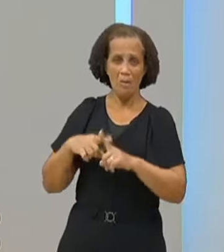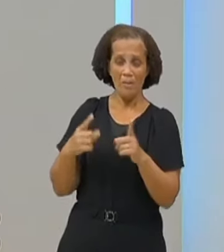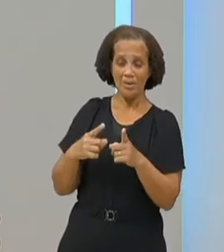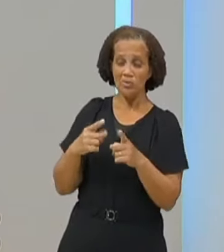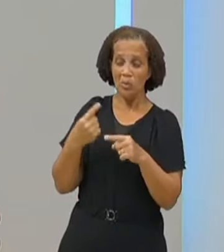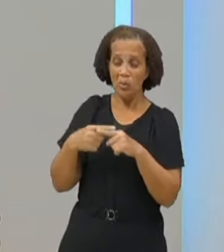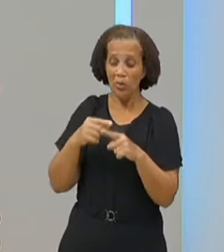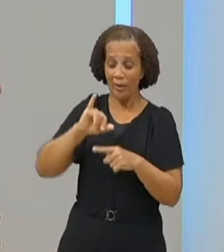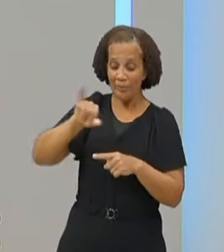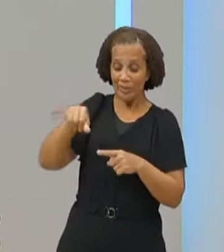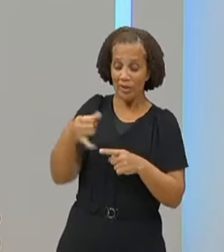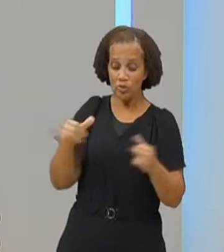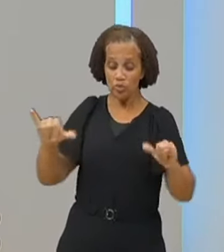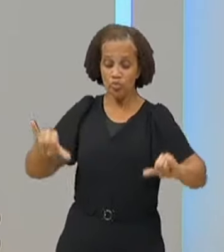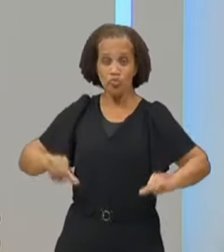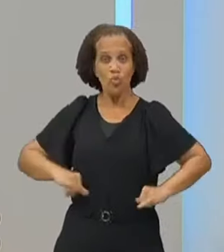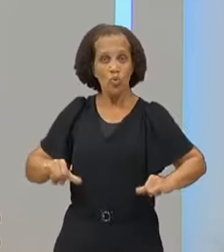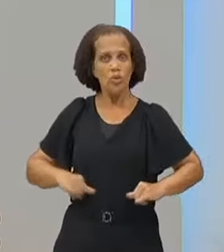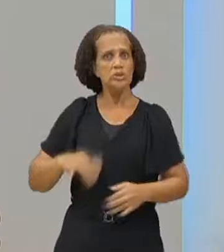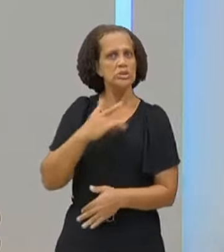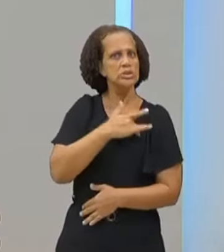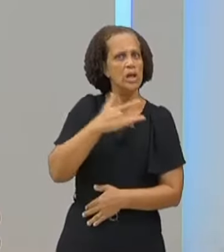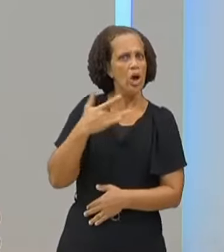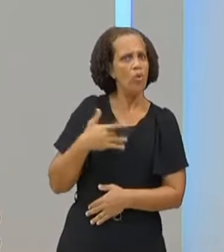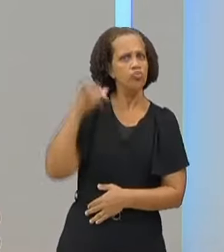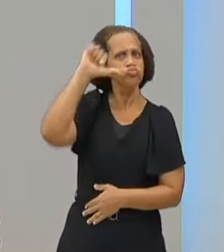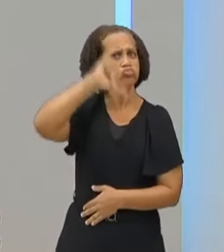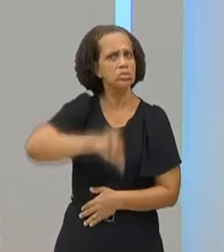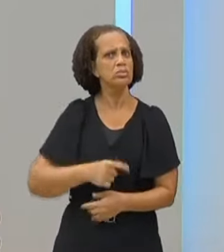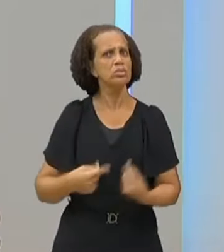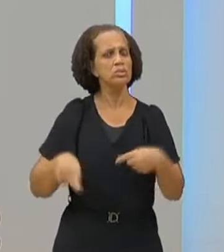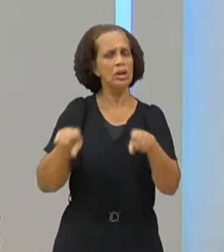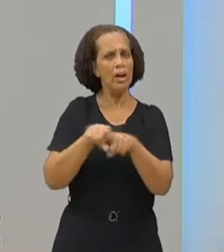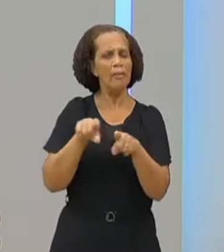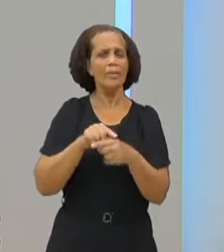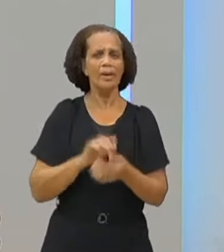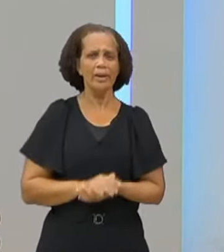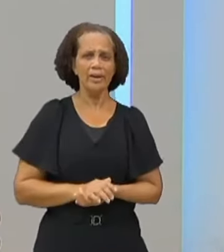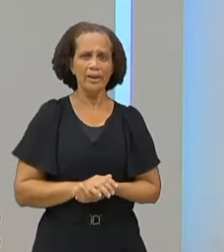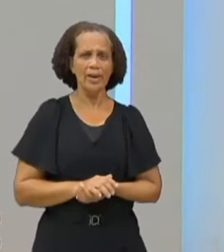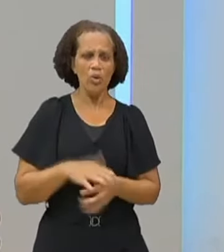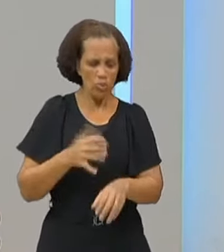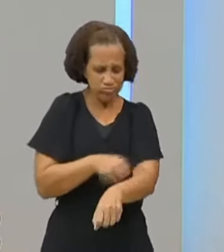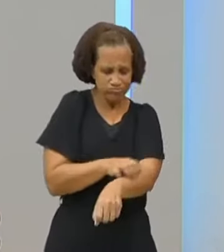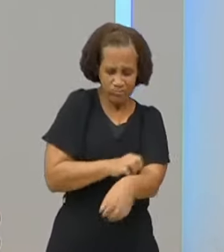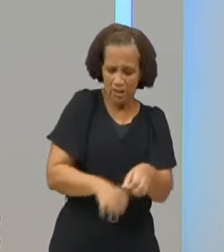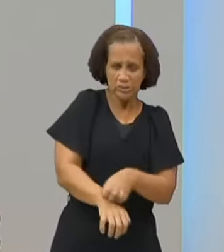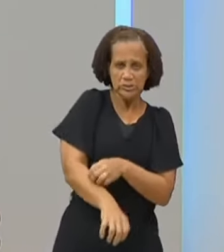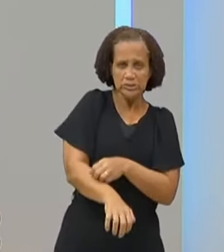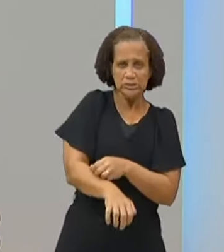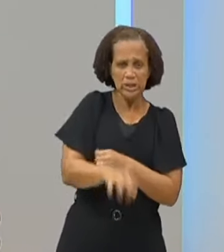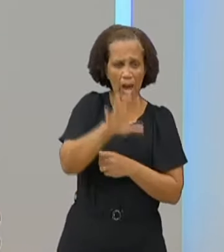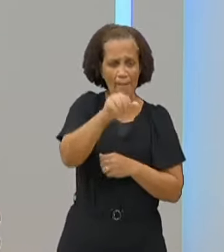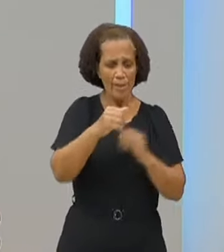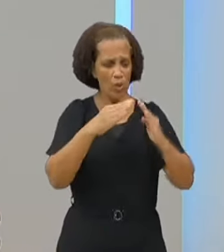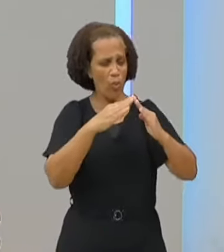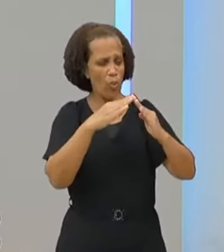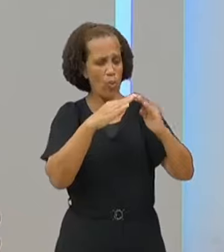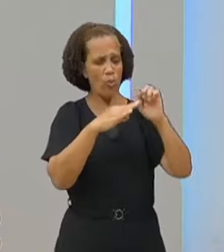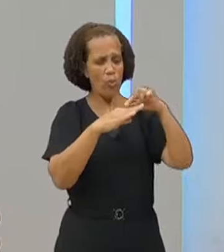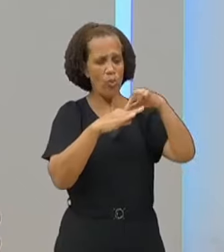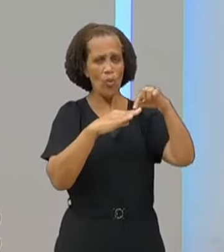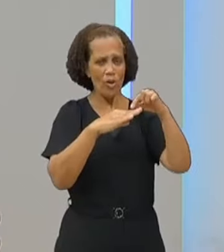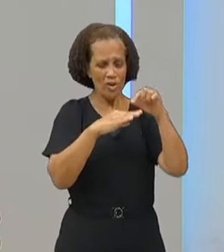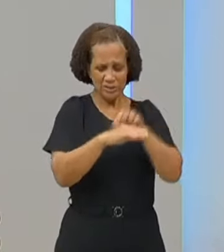ele perdeu completamente, a ponto de pegar um caco de telha lá para se coçar, porque a lepra, não